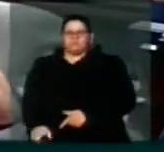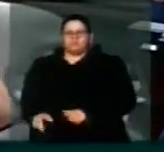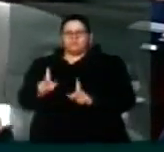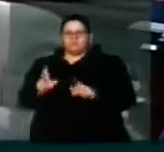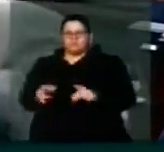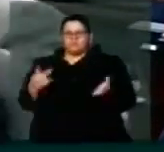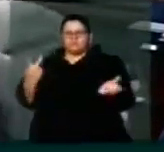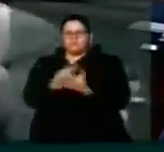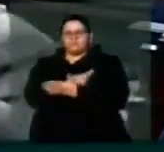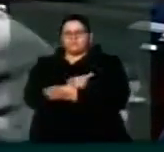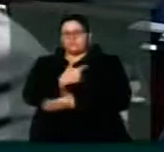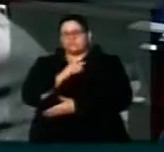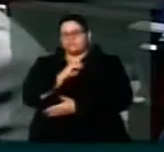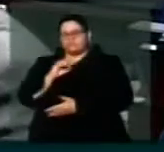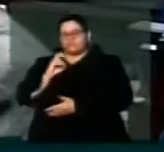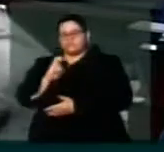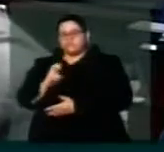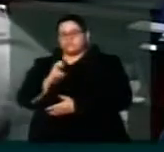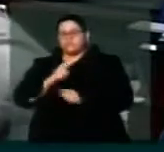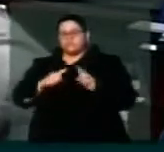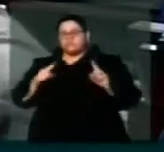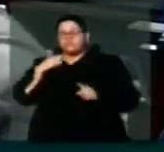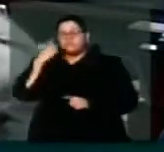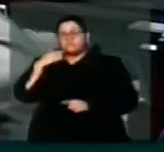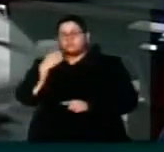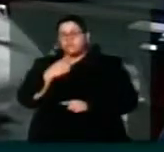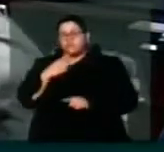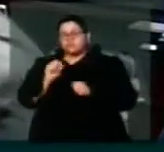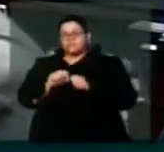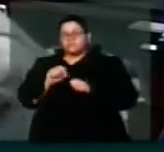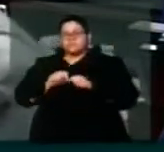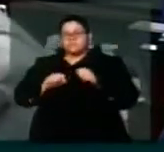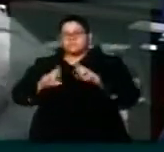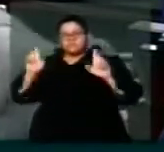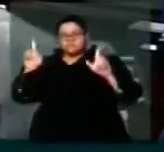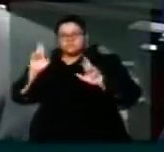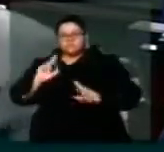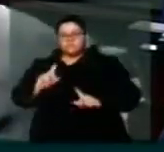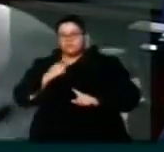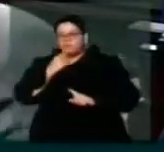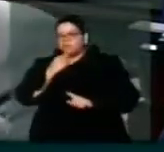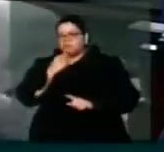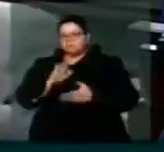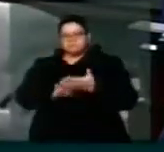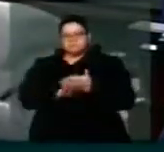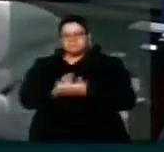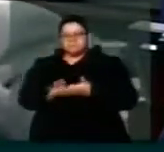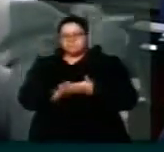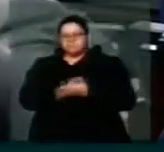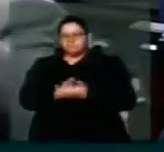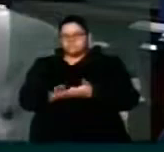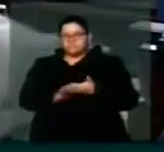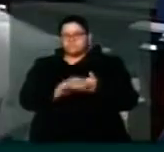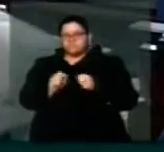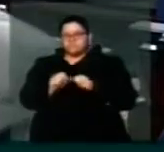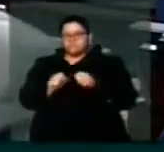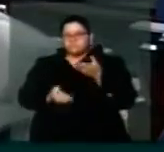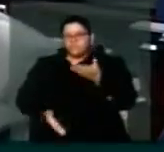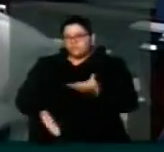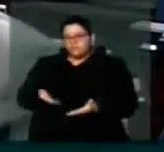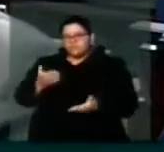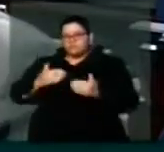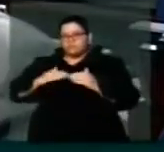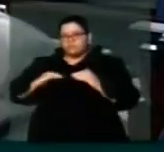em vez de fazer essa diferenciação para cada um, dando talvez até o peso e a medida, ele fez um equilíbrio para